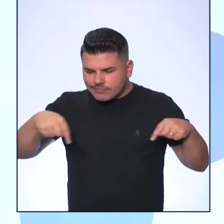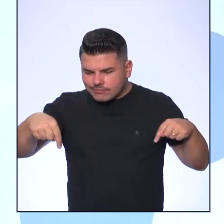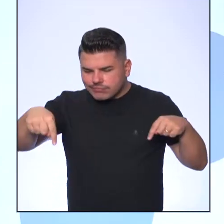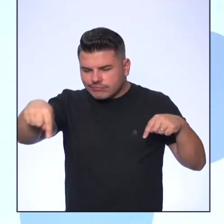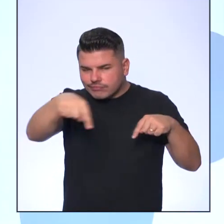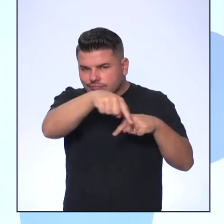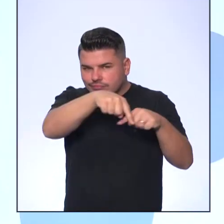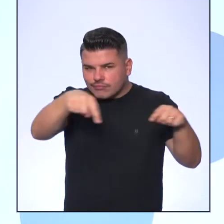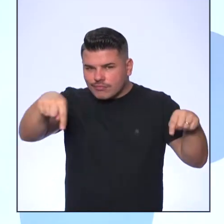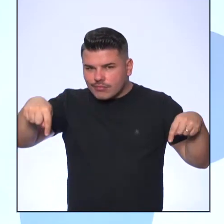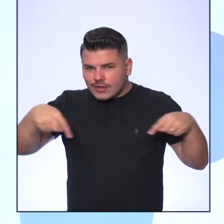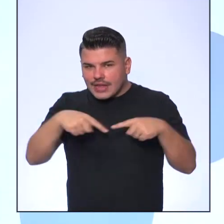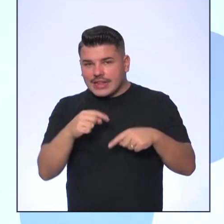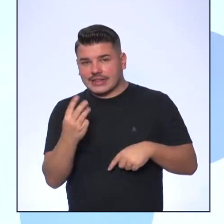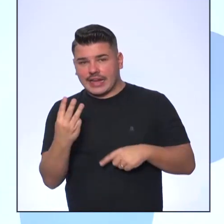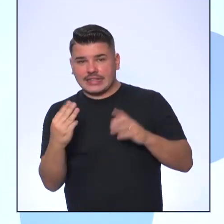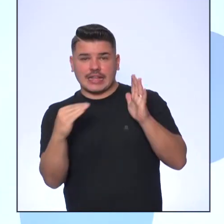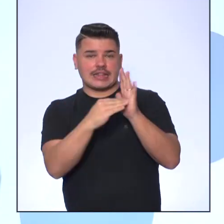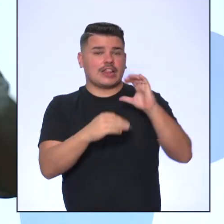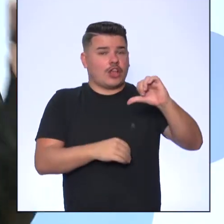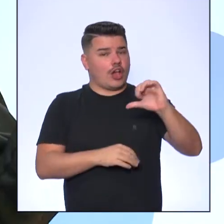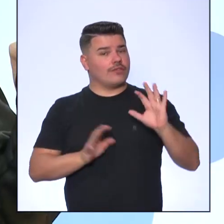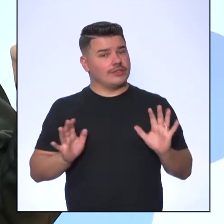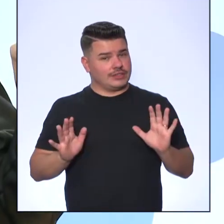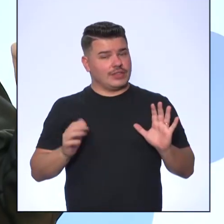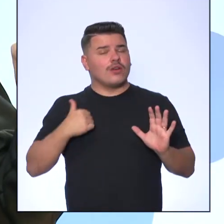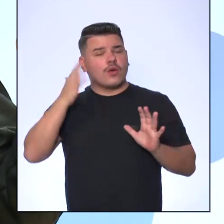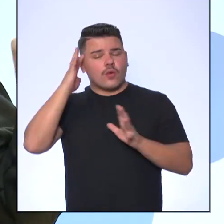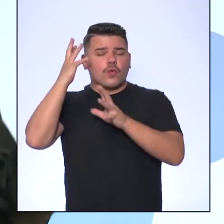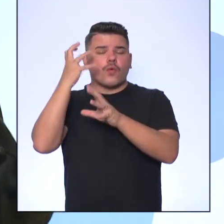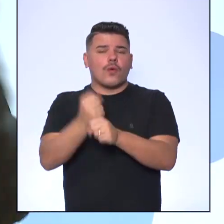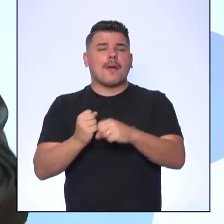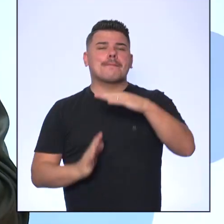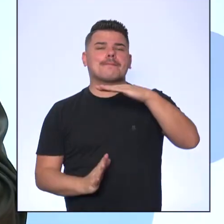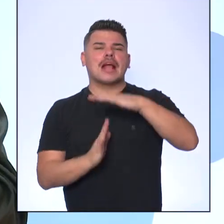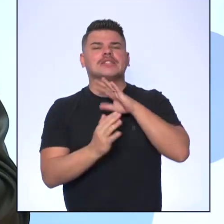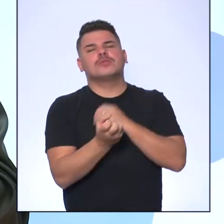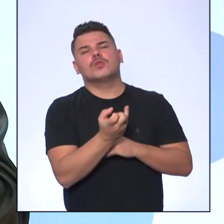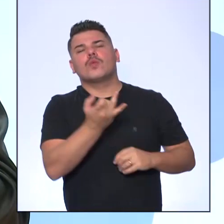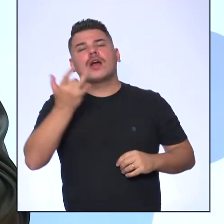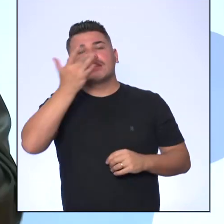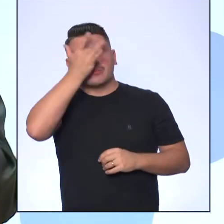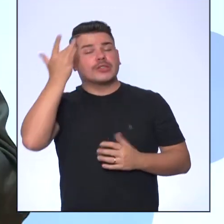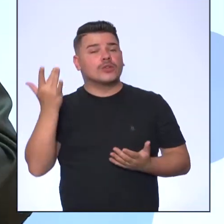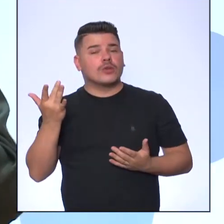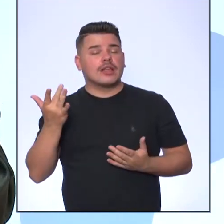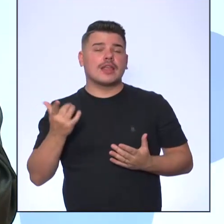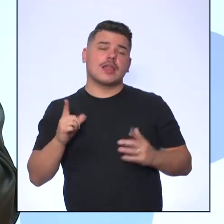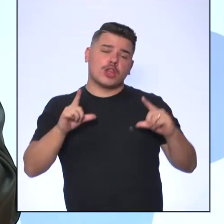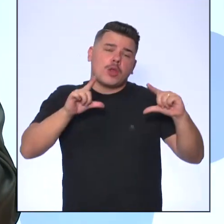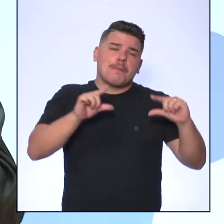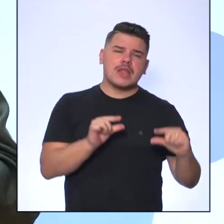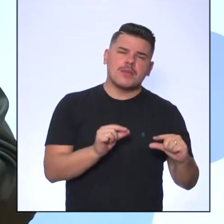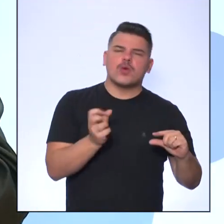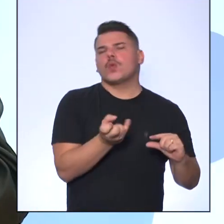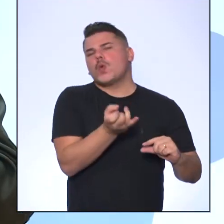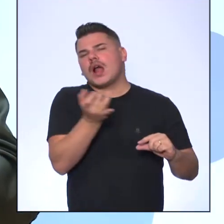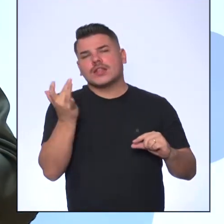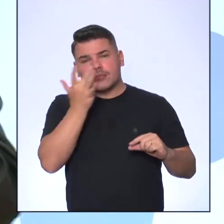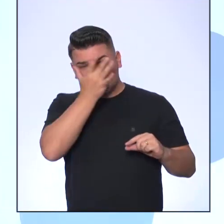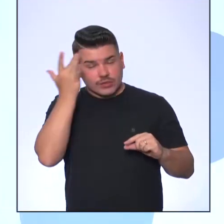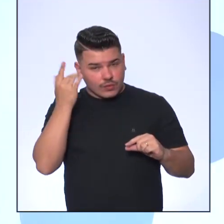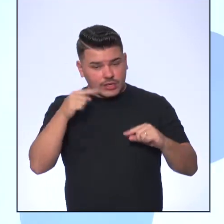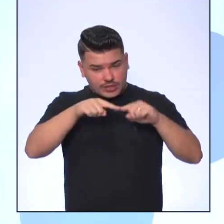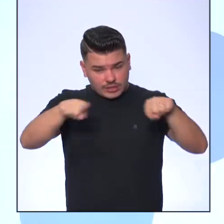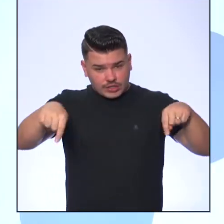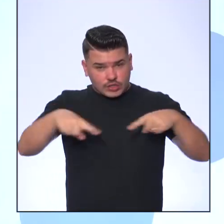anterior, 3 e 9. Então, quantas pessoas no máximo? Quantas pessoas no mínimo? Pensa aí na área,